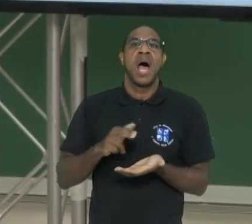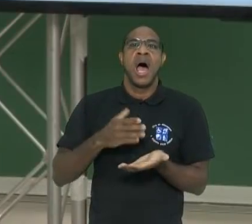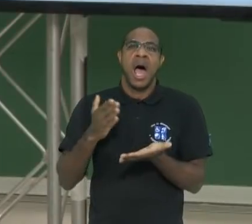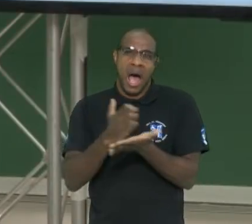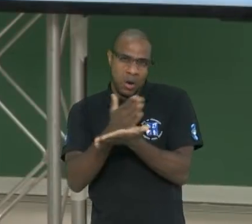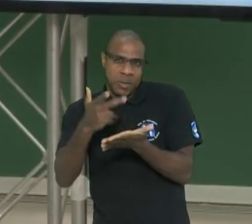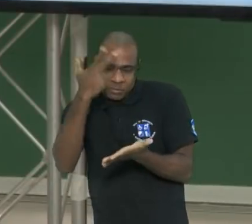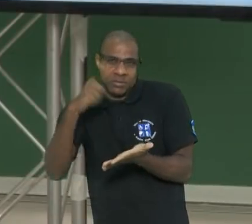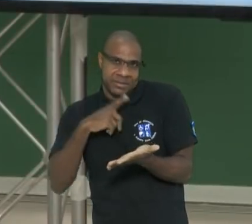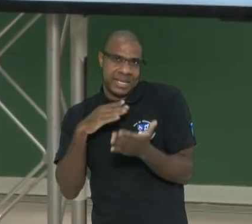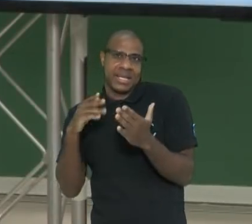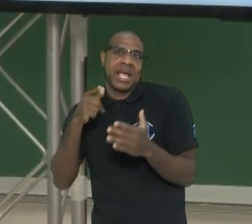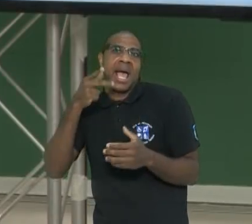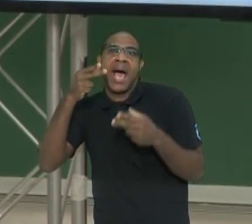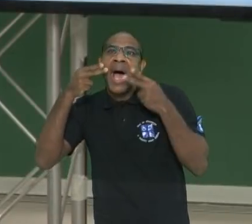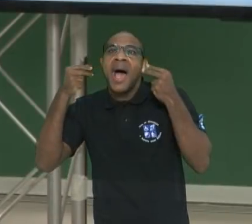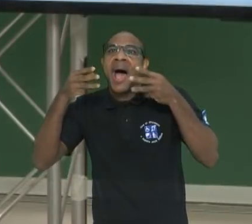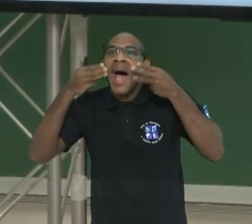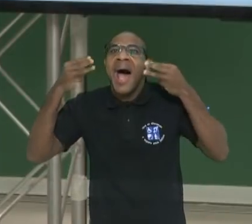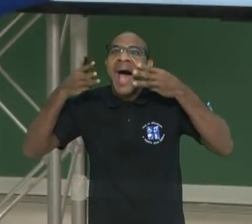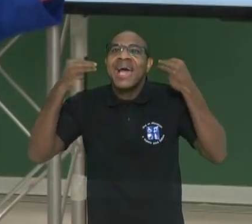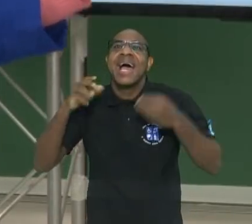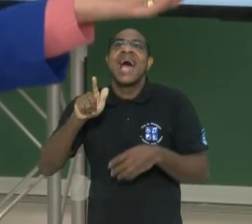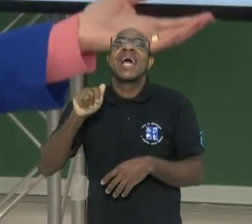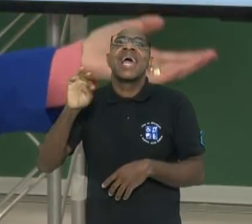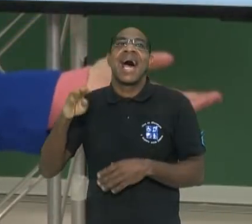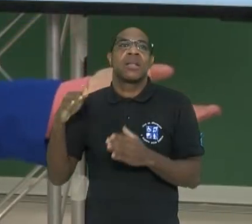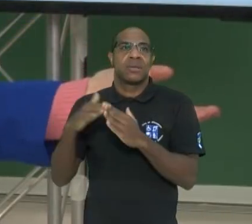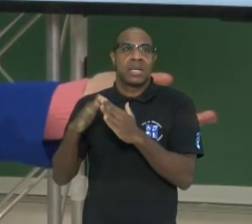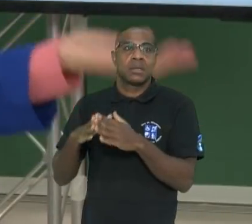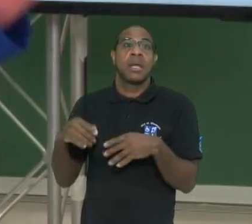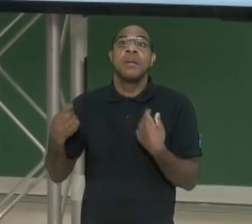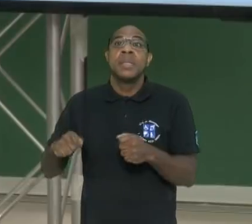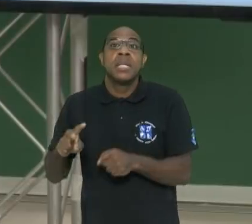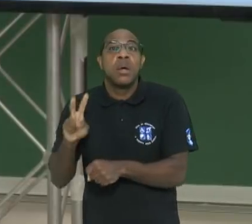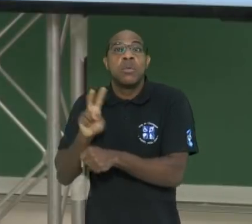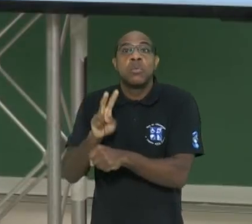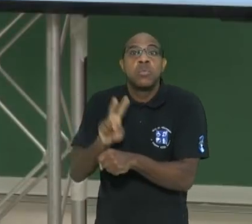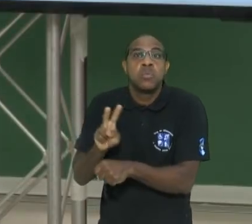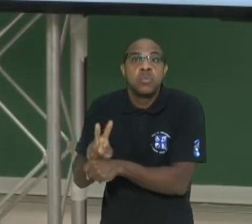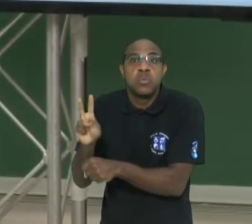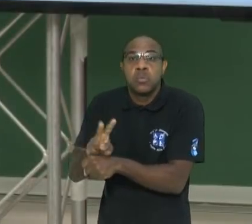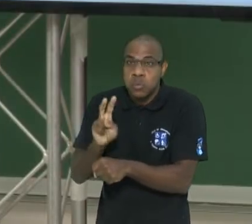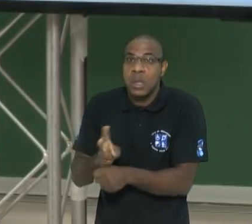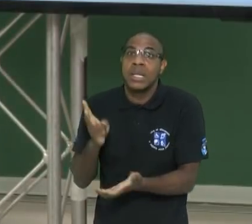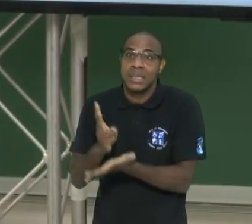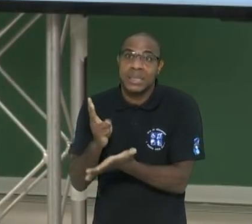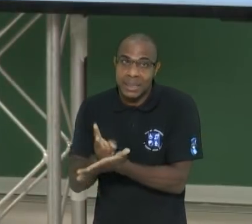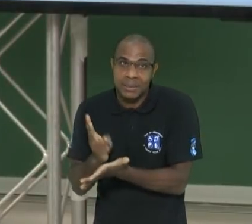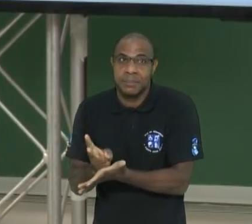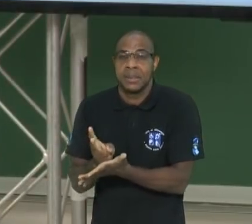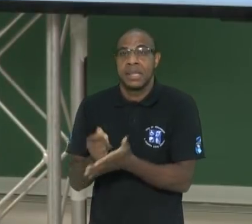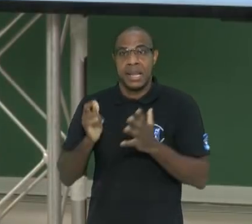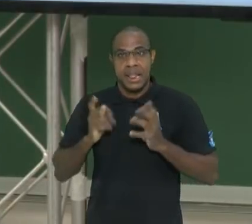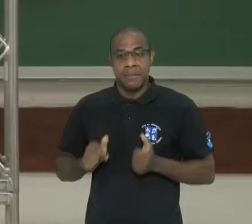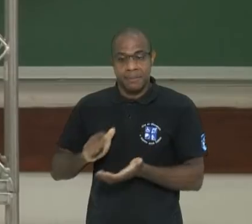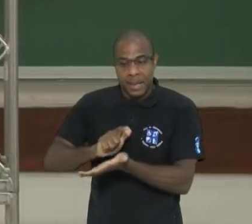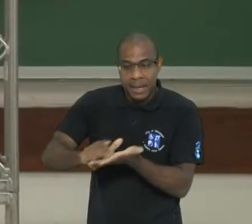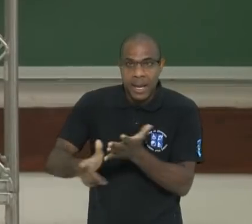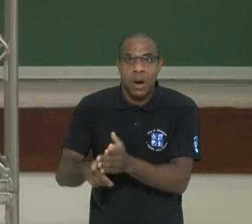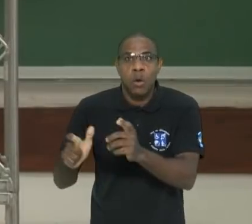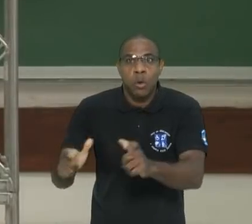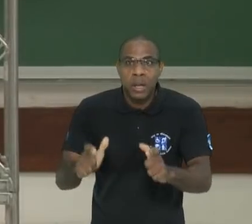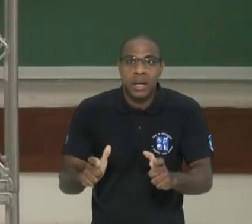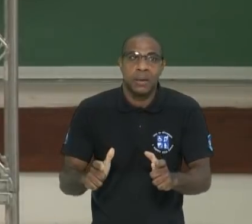doença que requer bastante higiene na forma de prevenção.